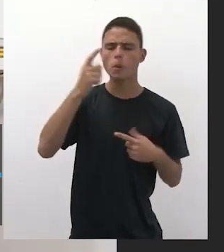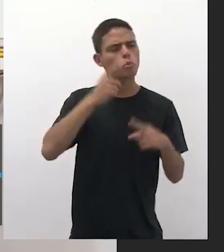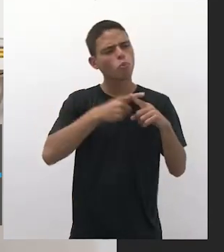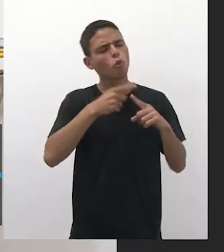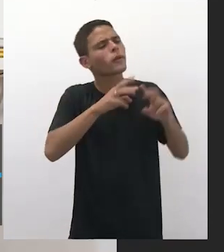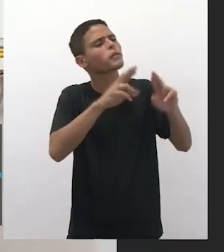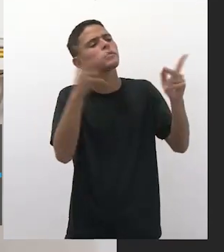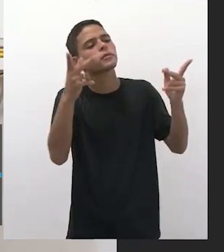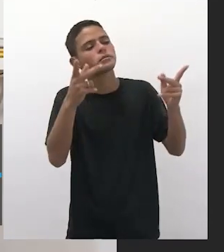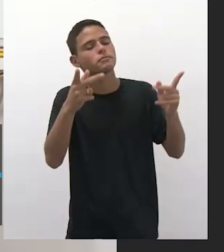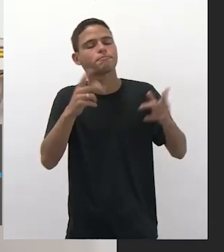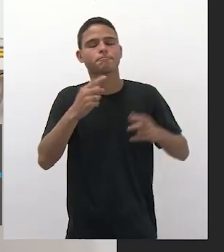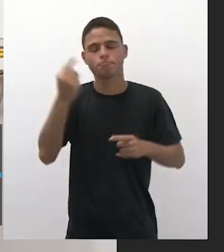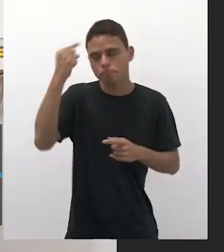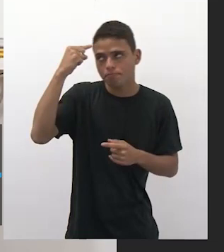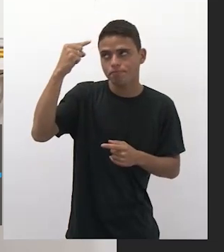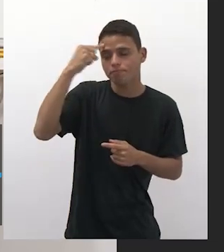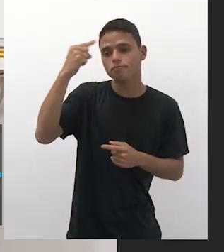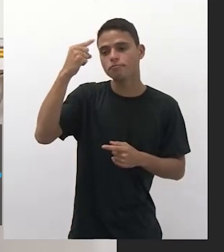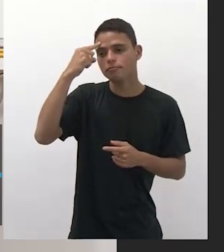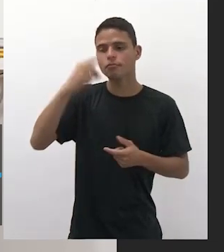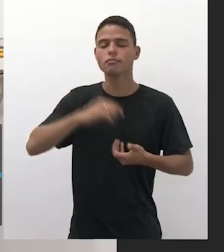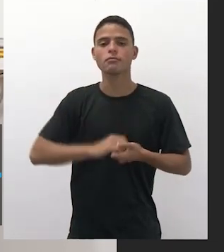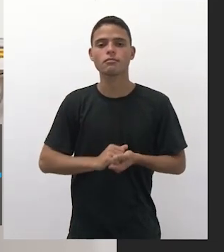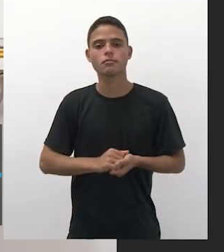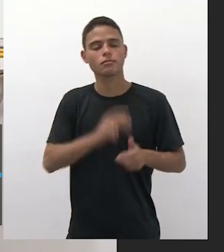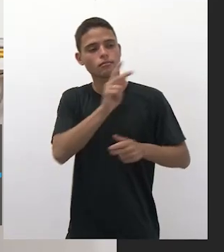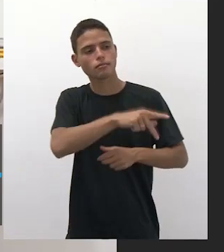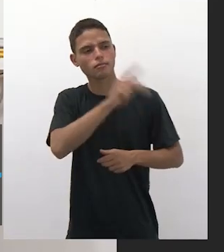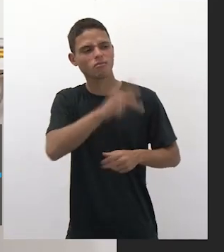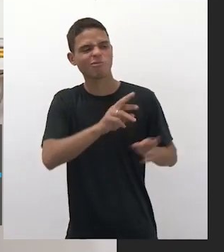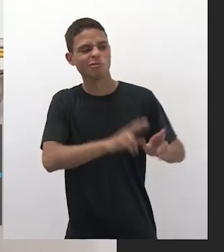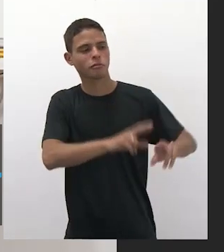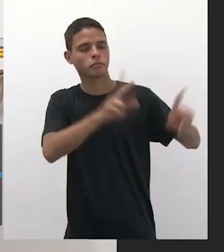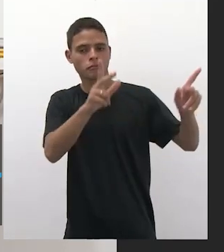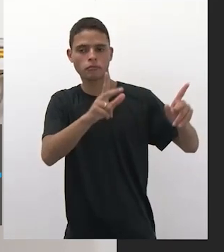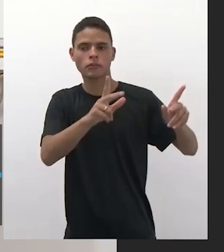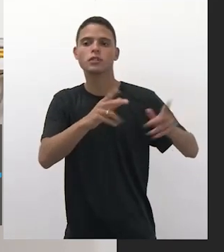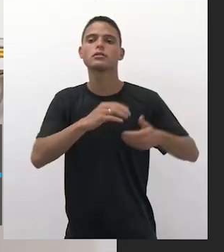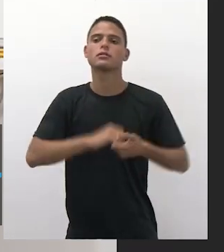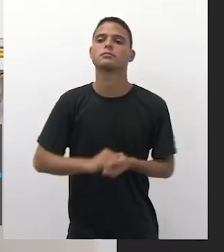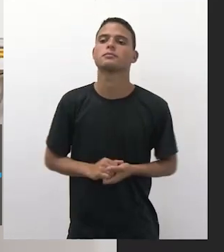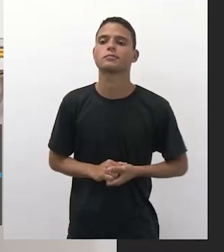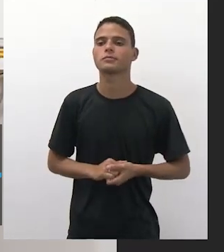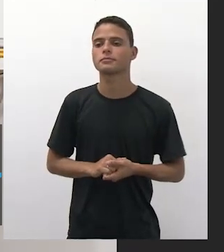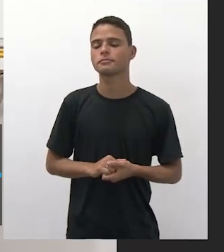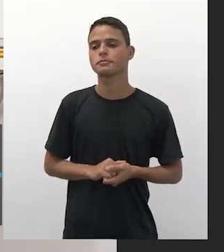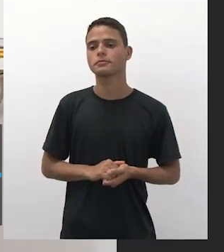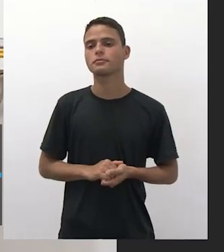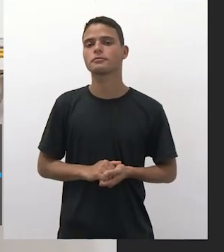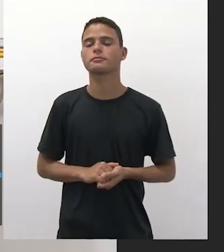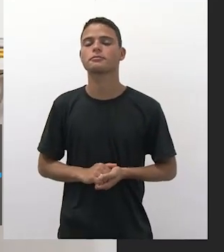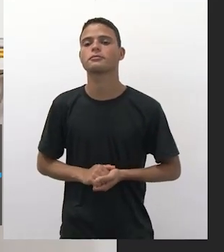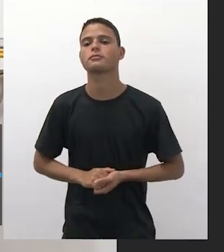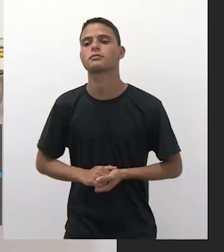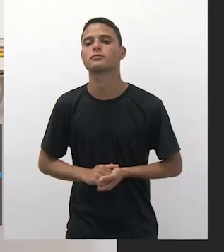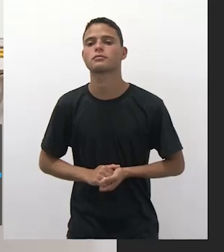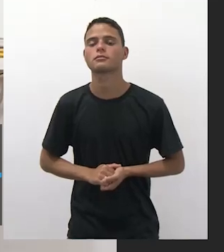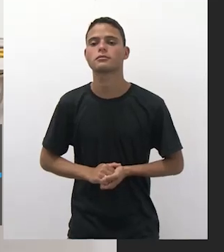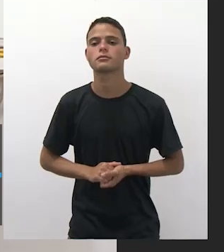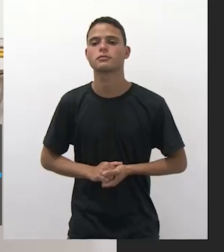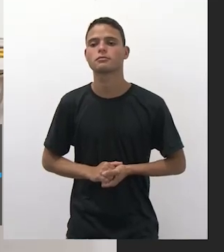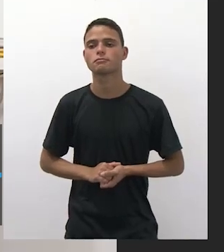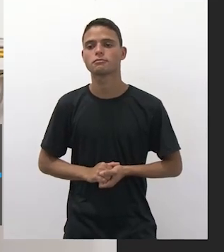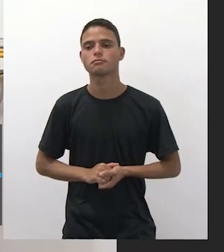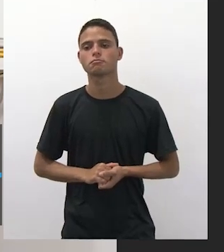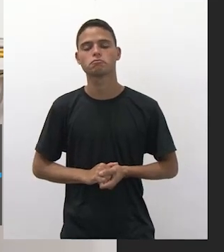Aí era uma professora totalmente diferente da anterior, né? Essa segunda. E ela